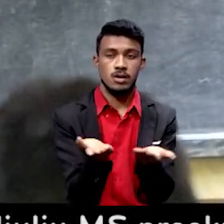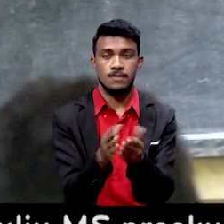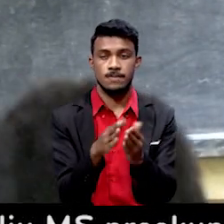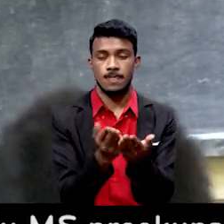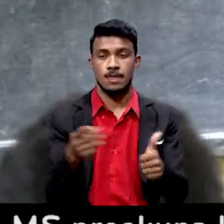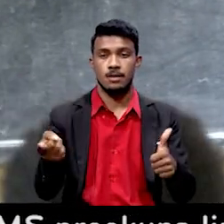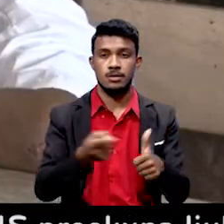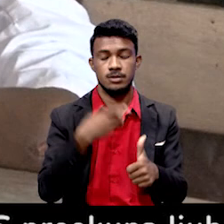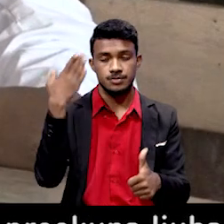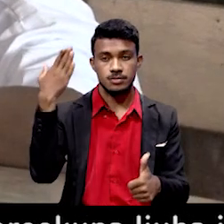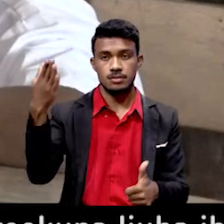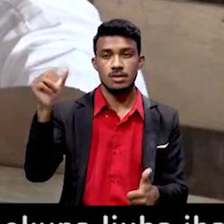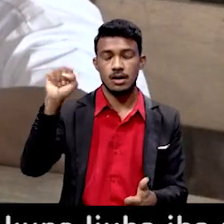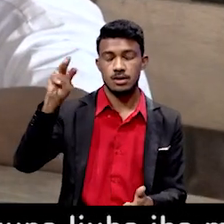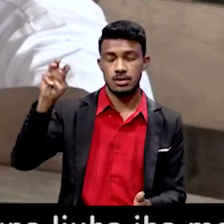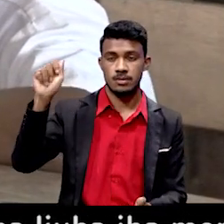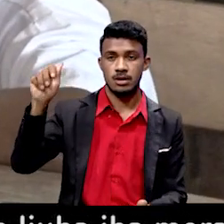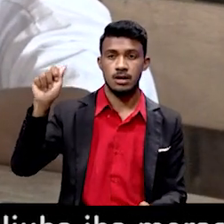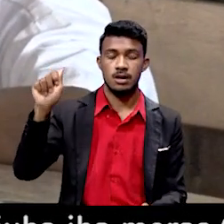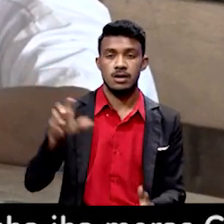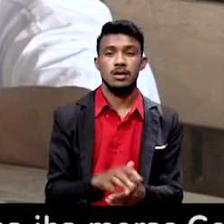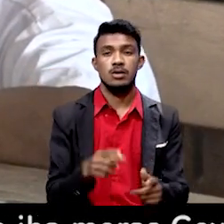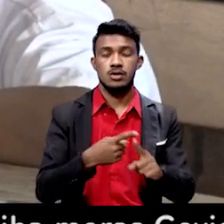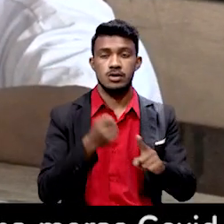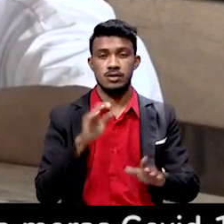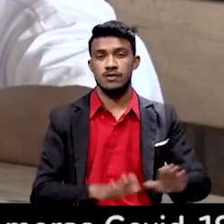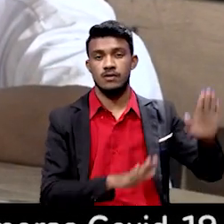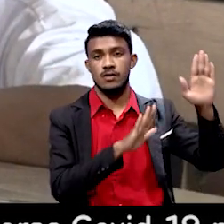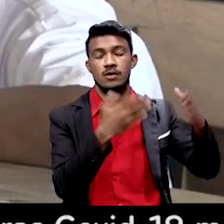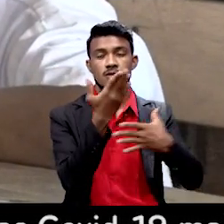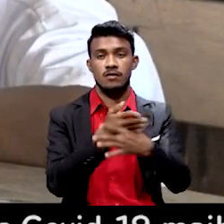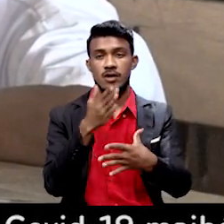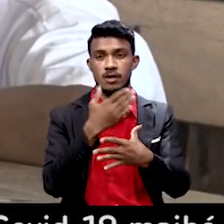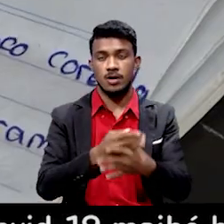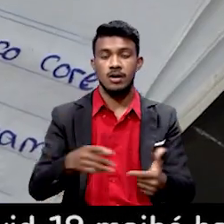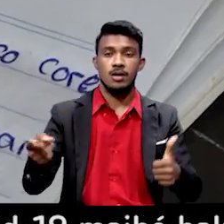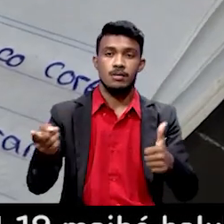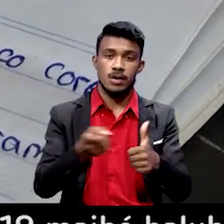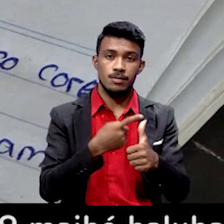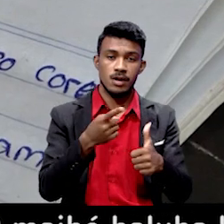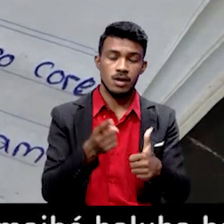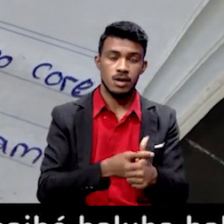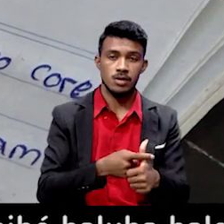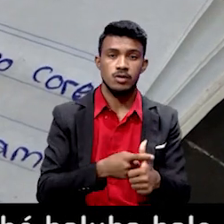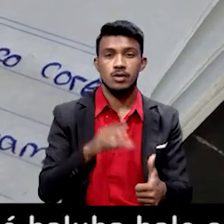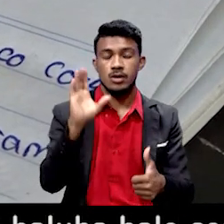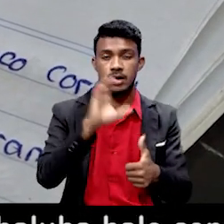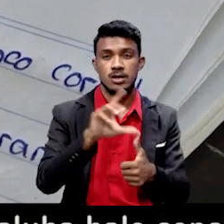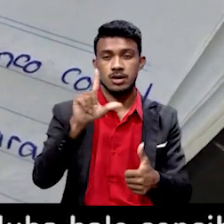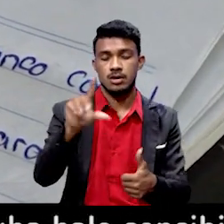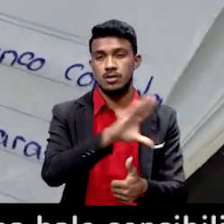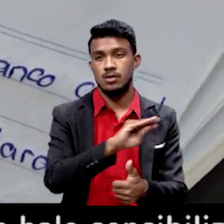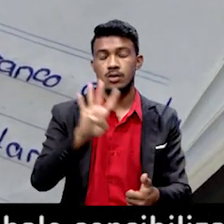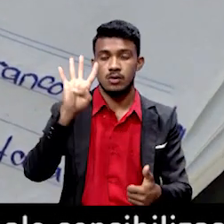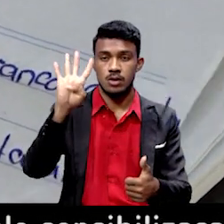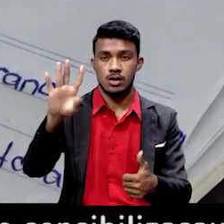a nível ensino básico, a rua se base faz a primeira classe pré-escolar, to quarta